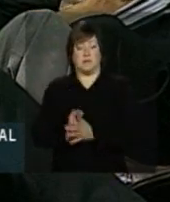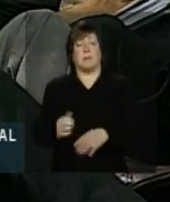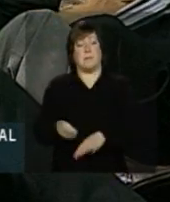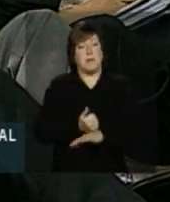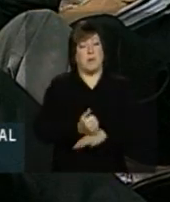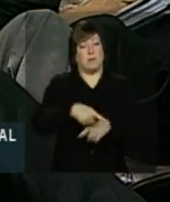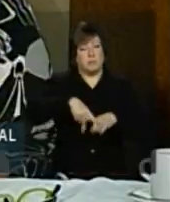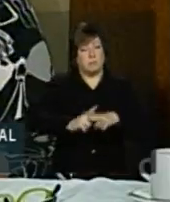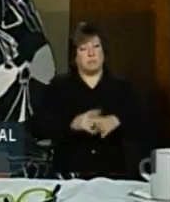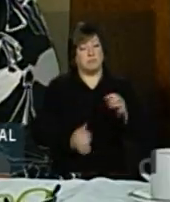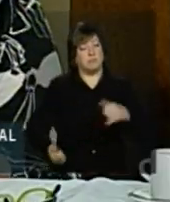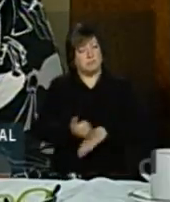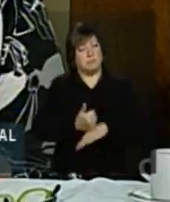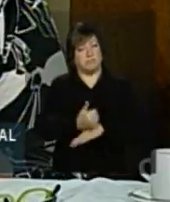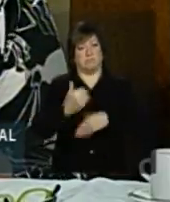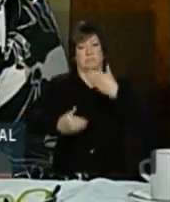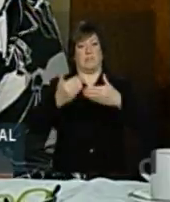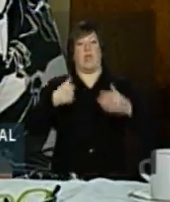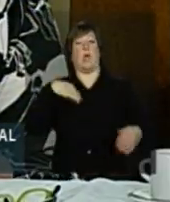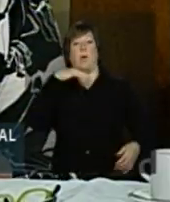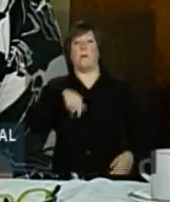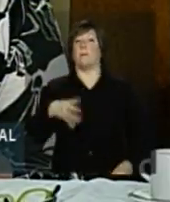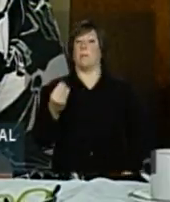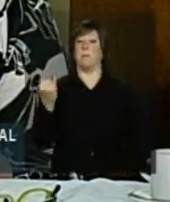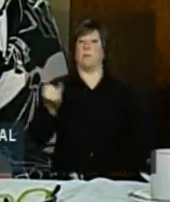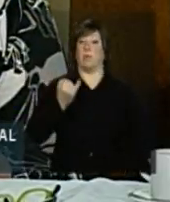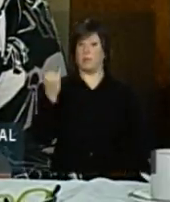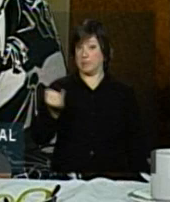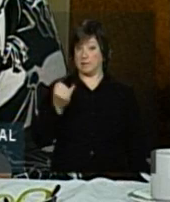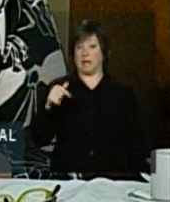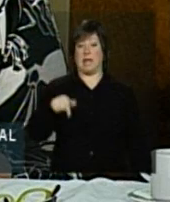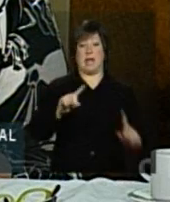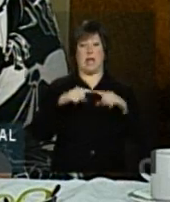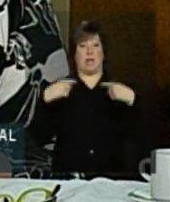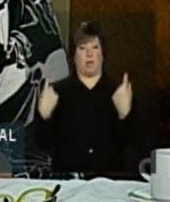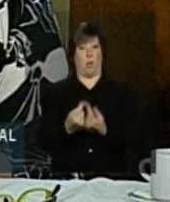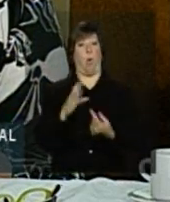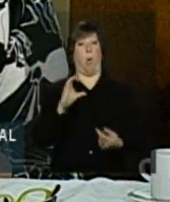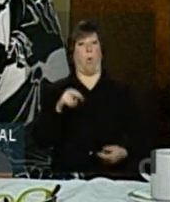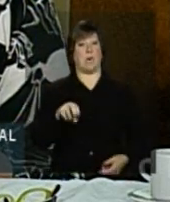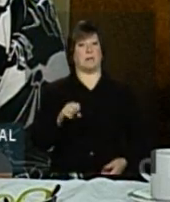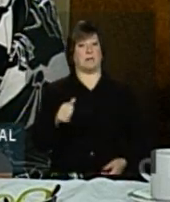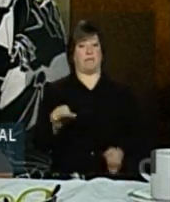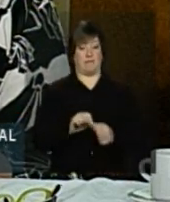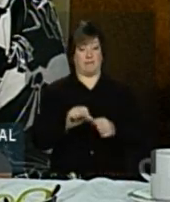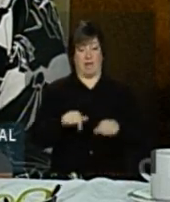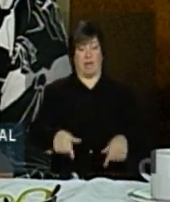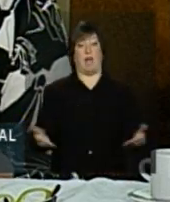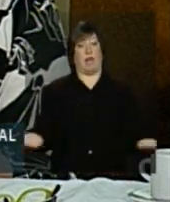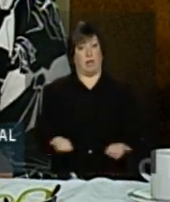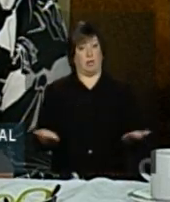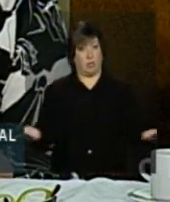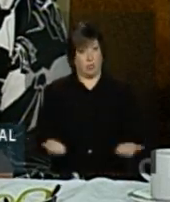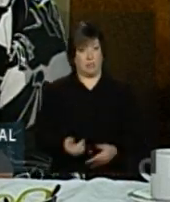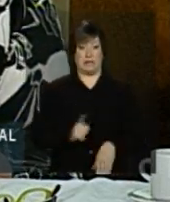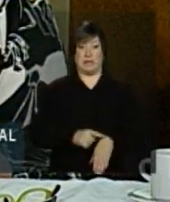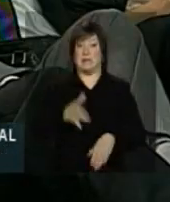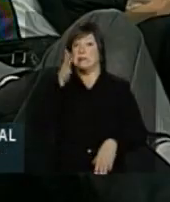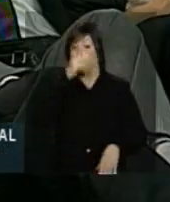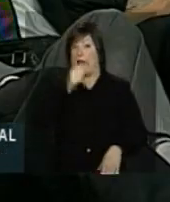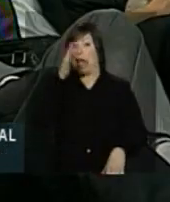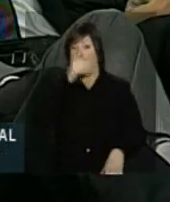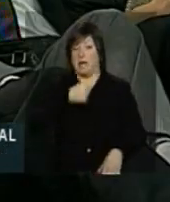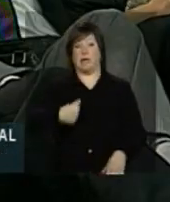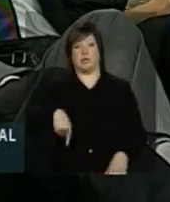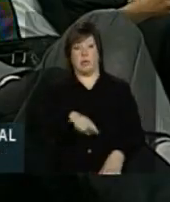melhorando nossas medidas Então acho que é muito importante essa reunião do conia tá sendo feita nesse momento H tempo ainda da gente